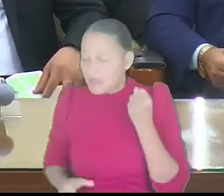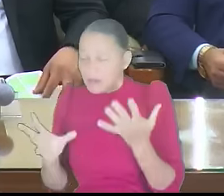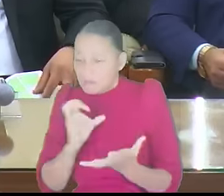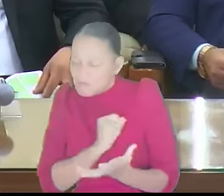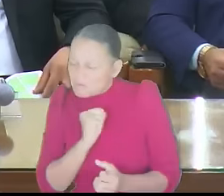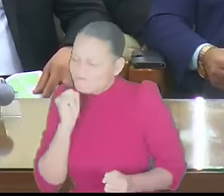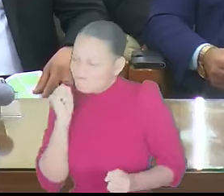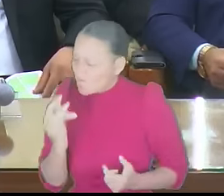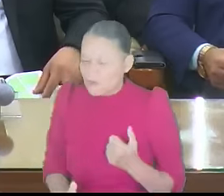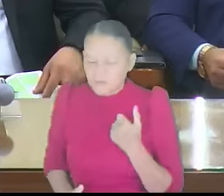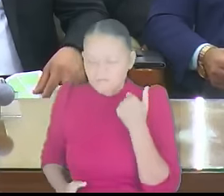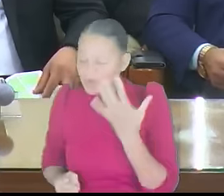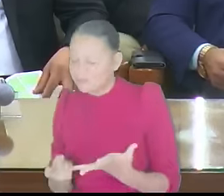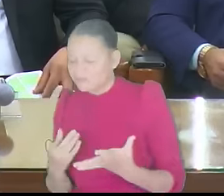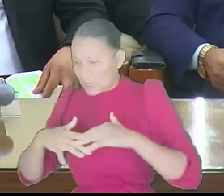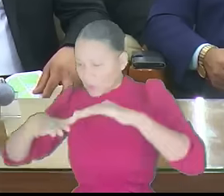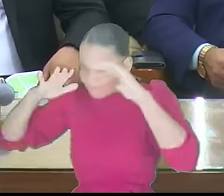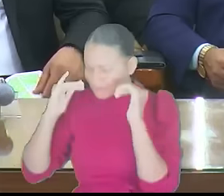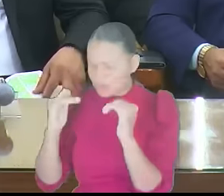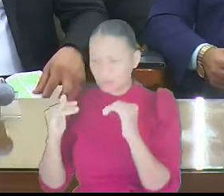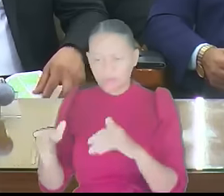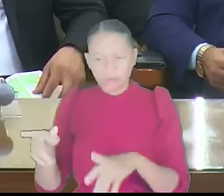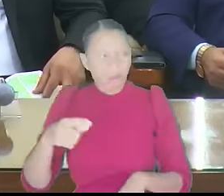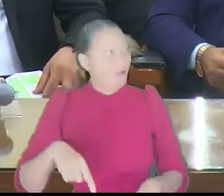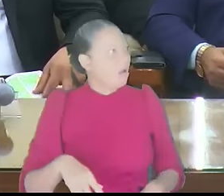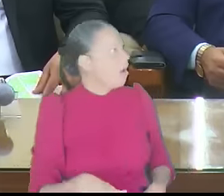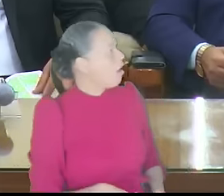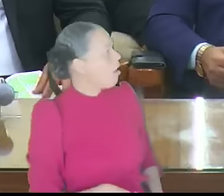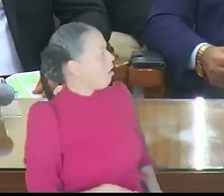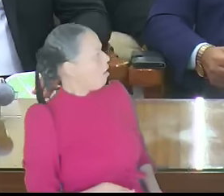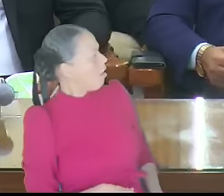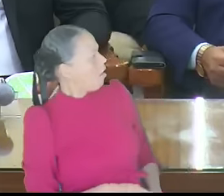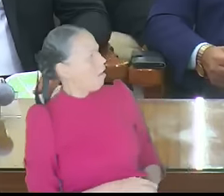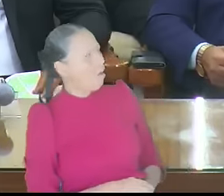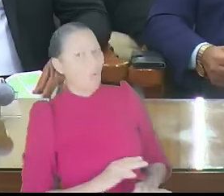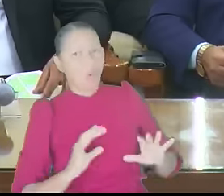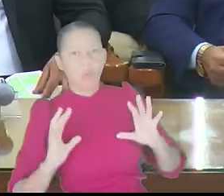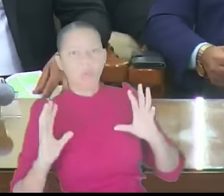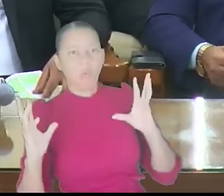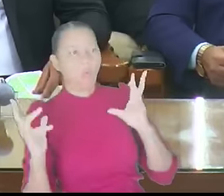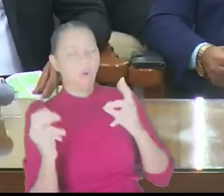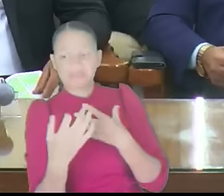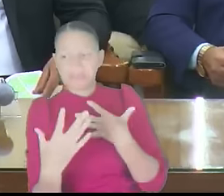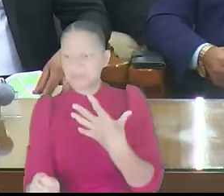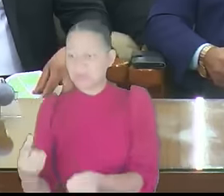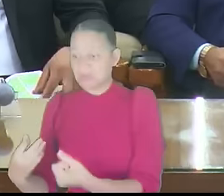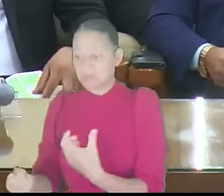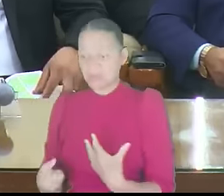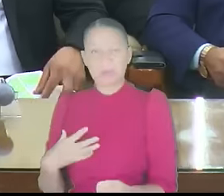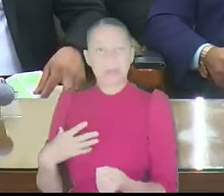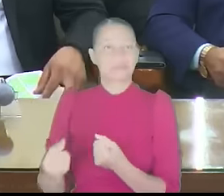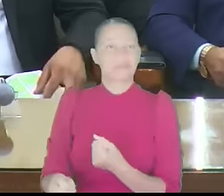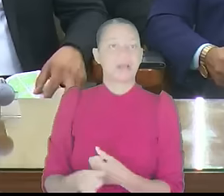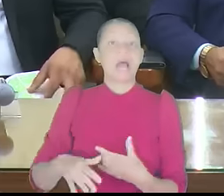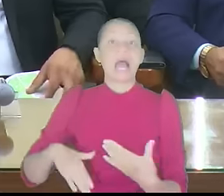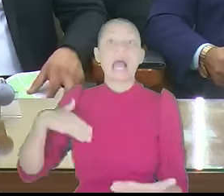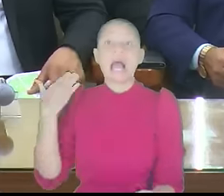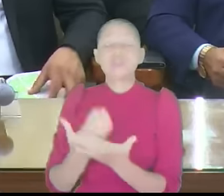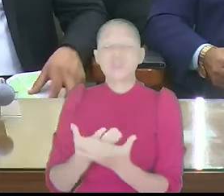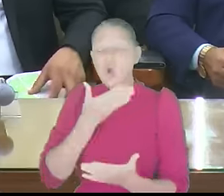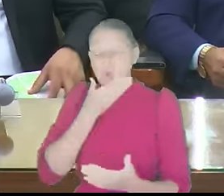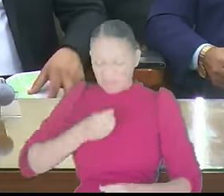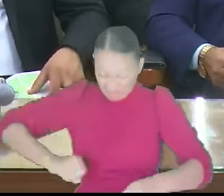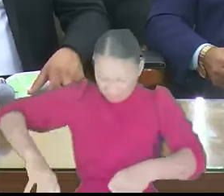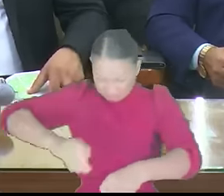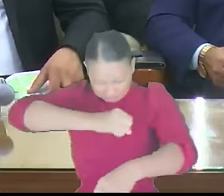de Jesus com tanta devoção, que o povo de Samaria todinho foi crente. Até o feiticeiro,